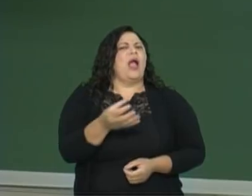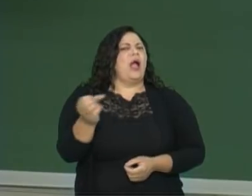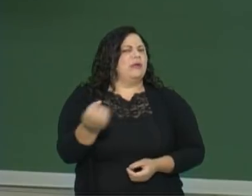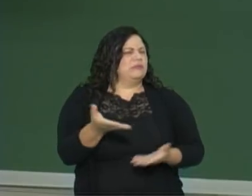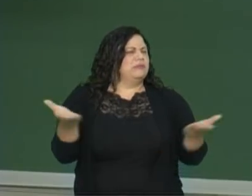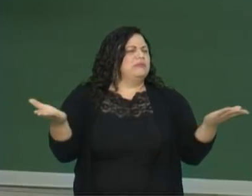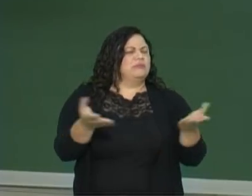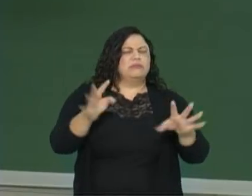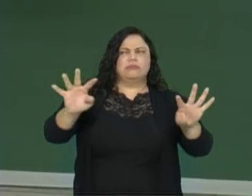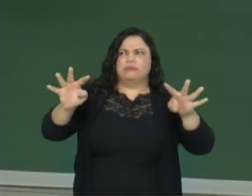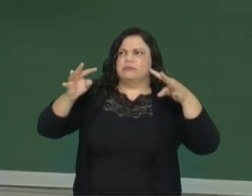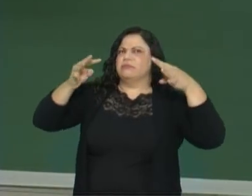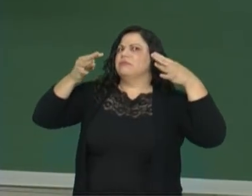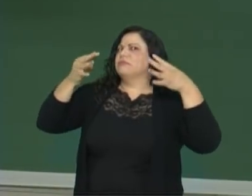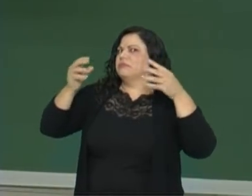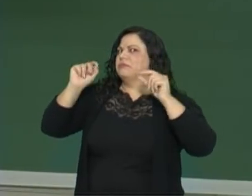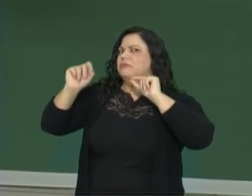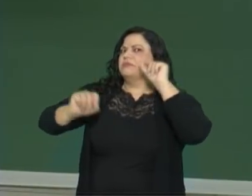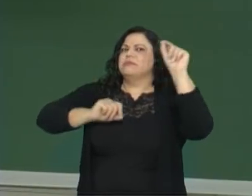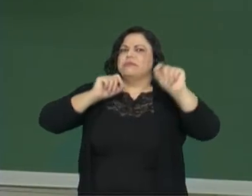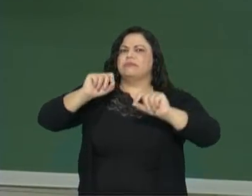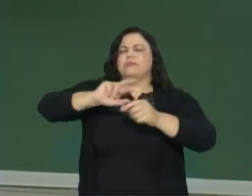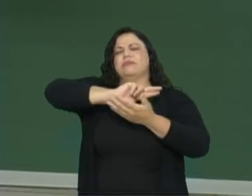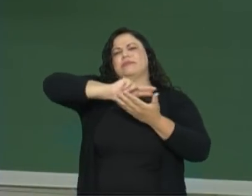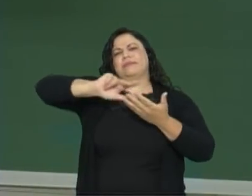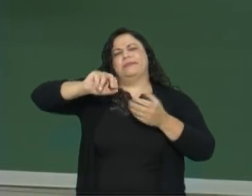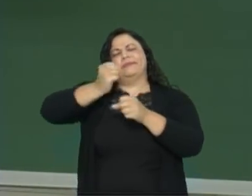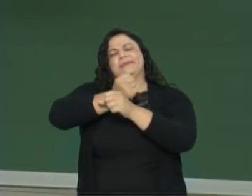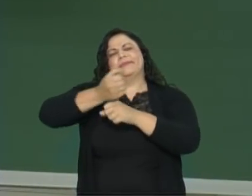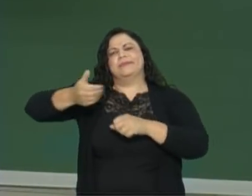muita atenção. Há vários anos atrás,